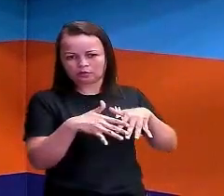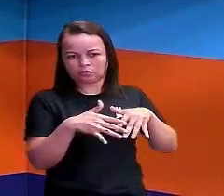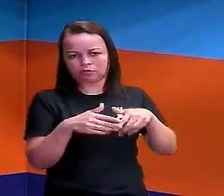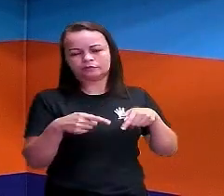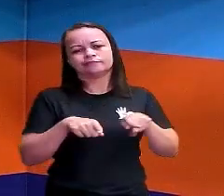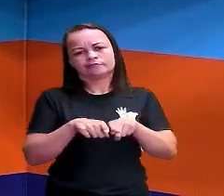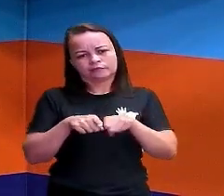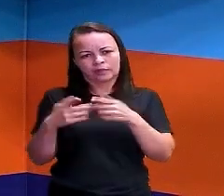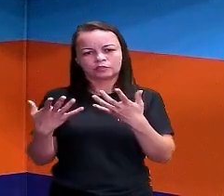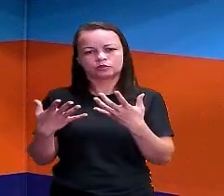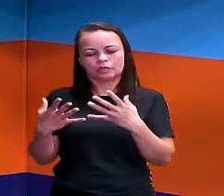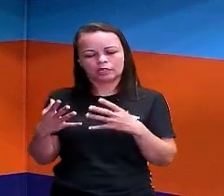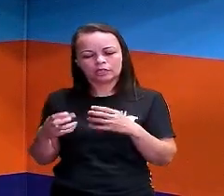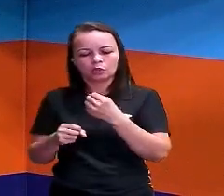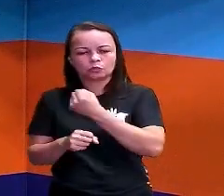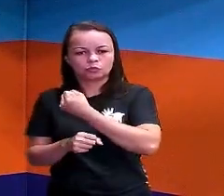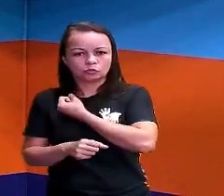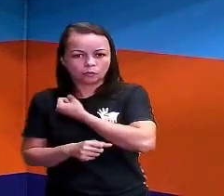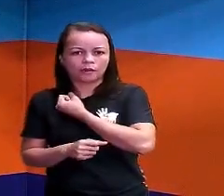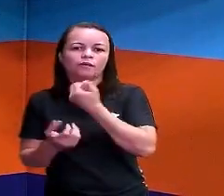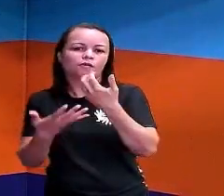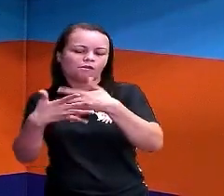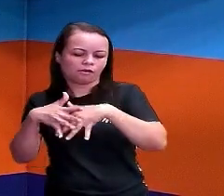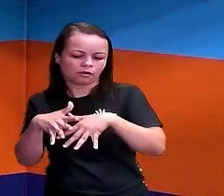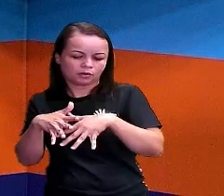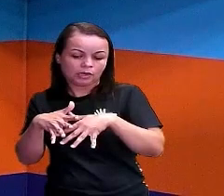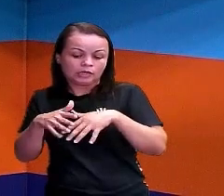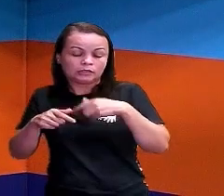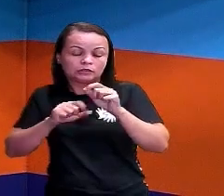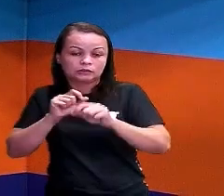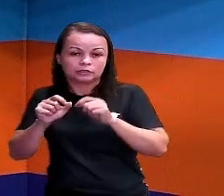natural, desde que o primeiro